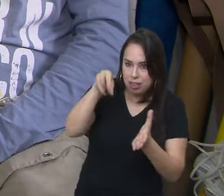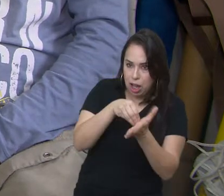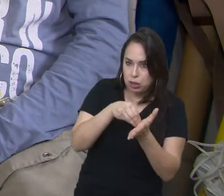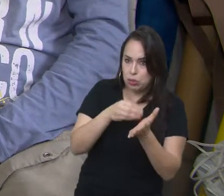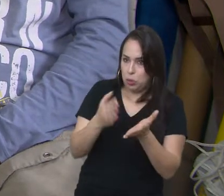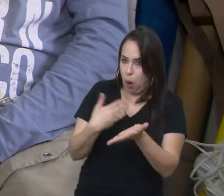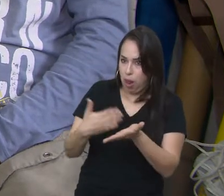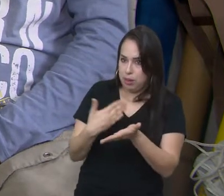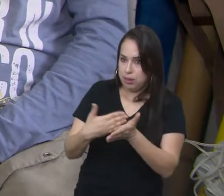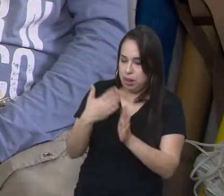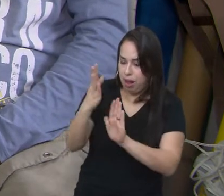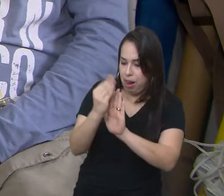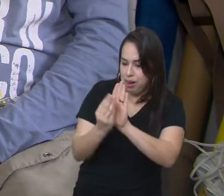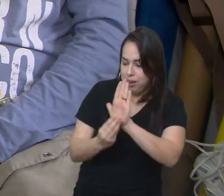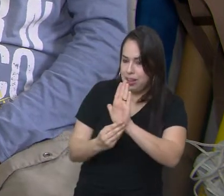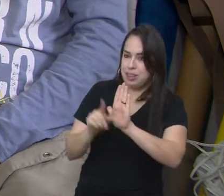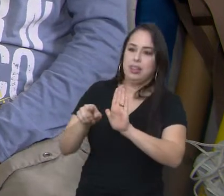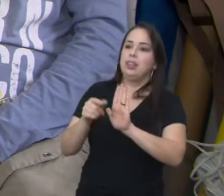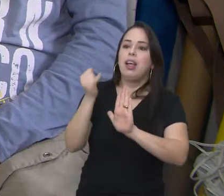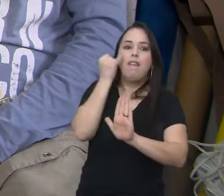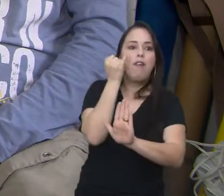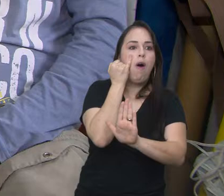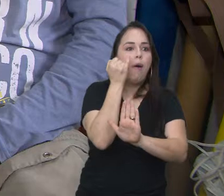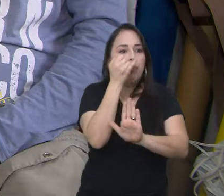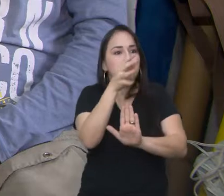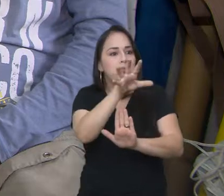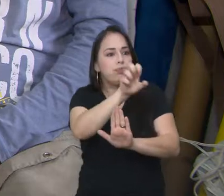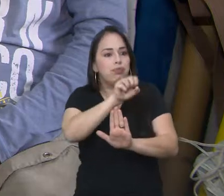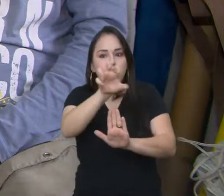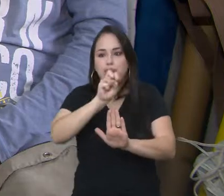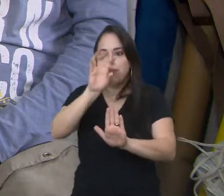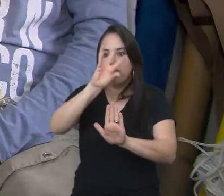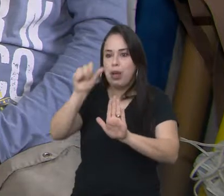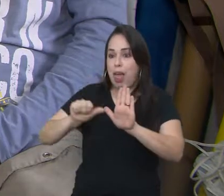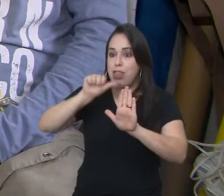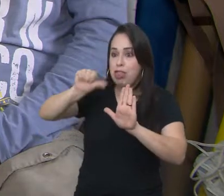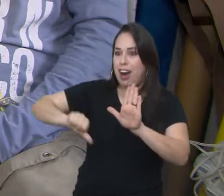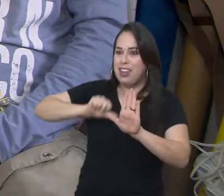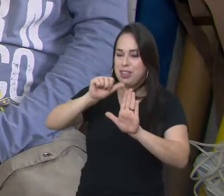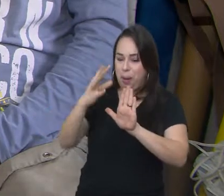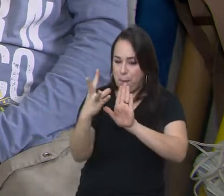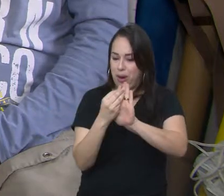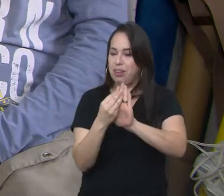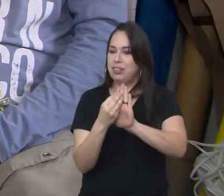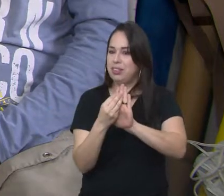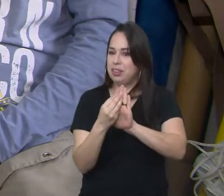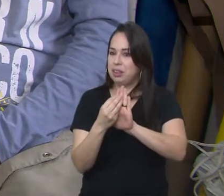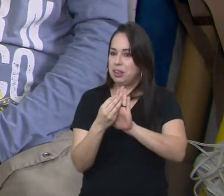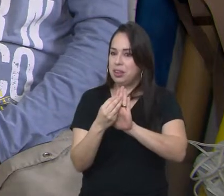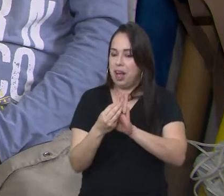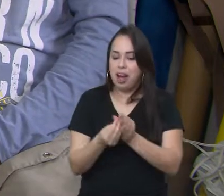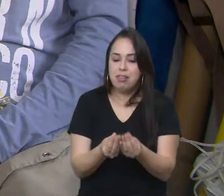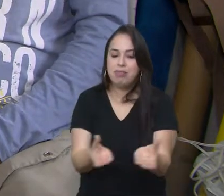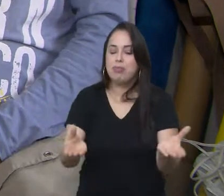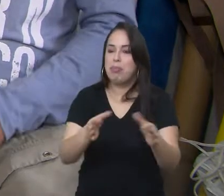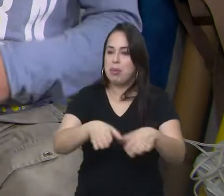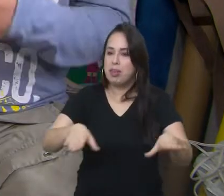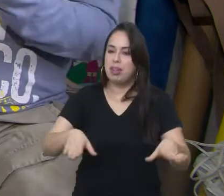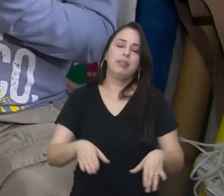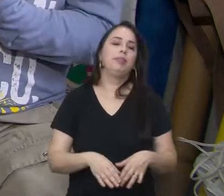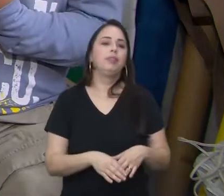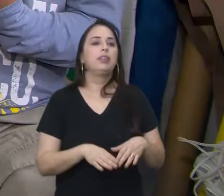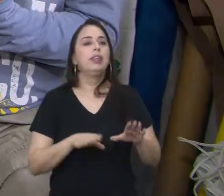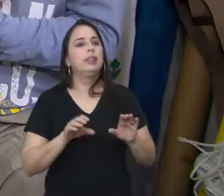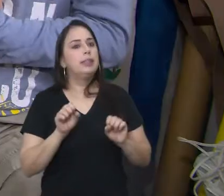criançada, mas então você transforma essa informação que você recebe e transforma para levar para as crianças, isso, né?